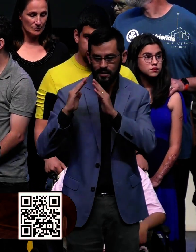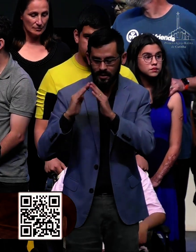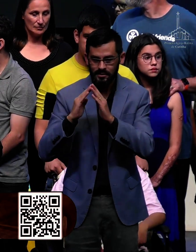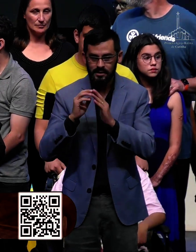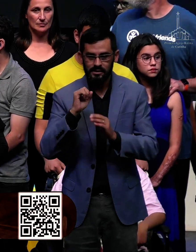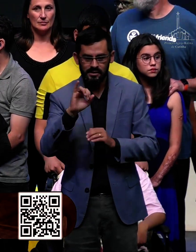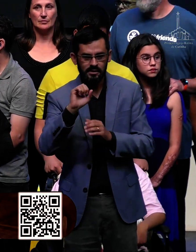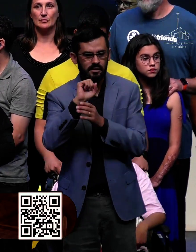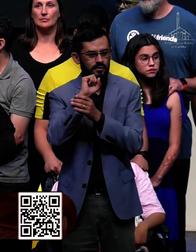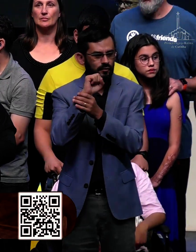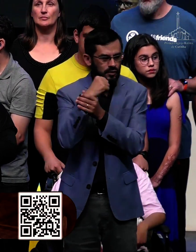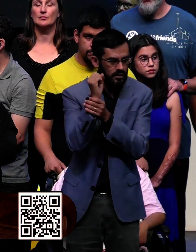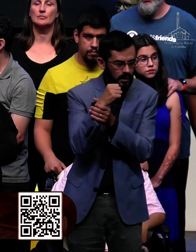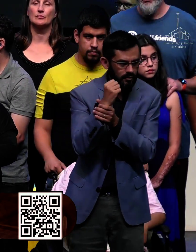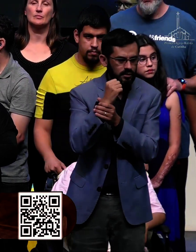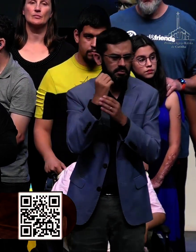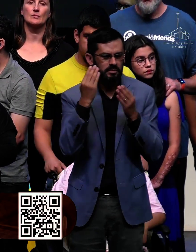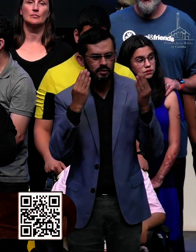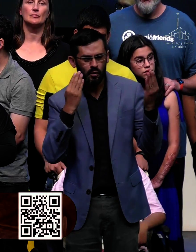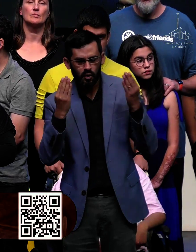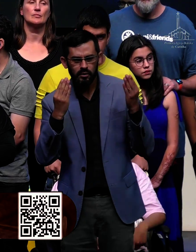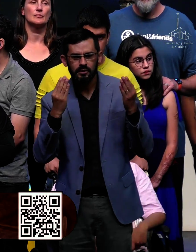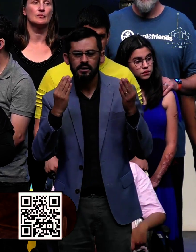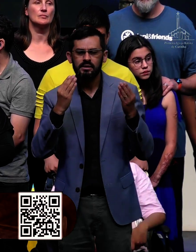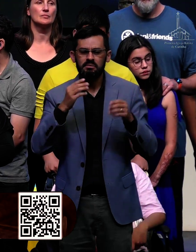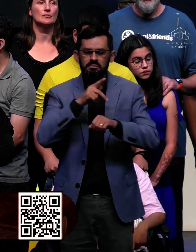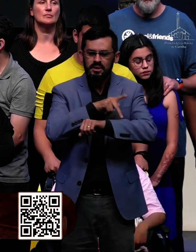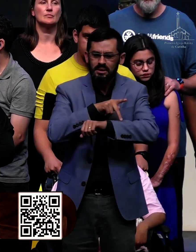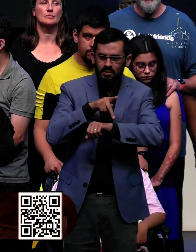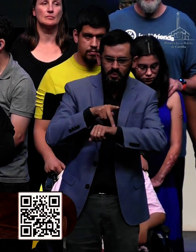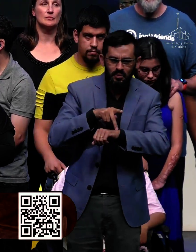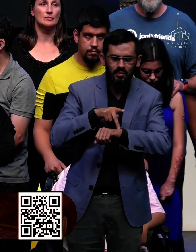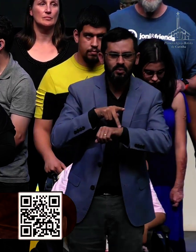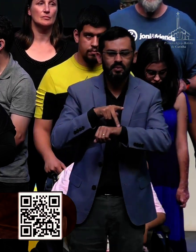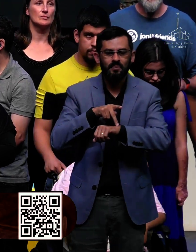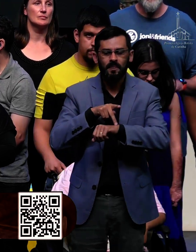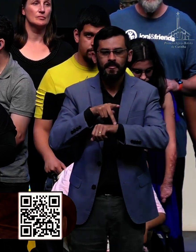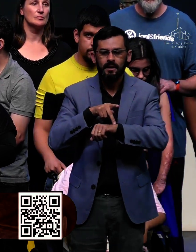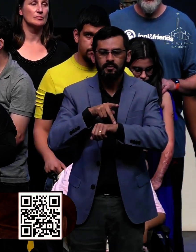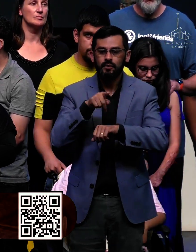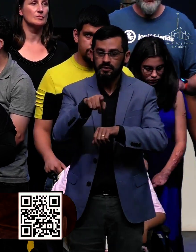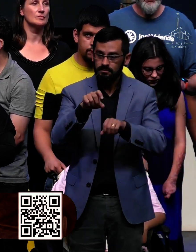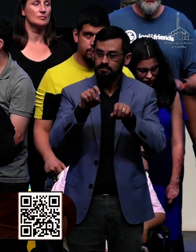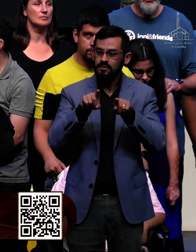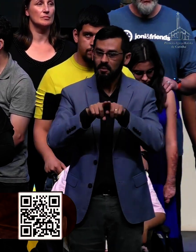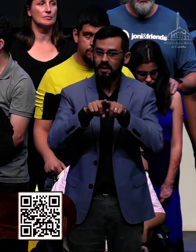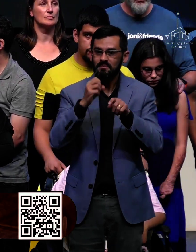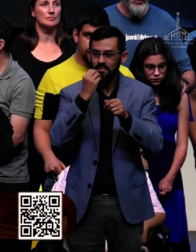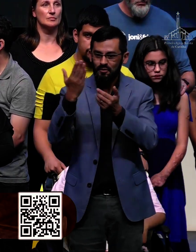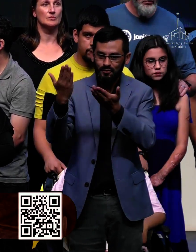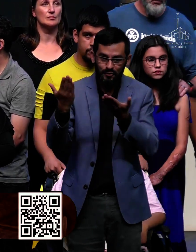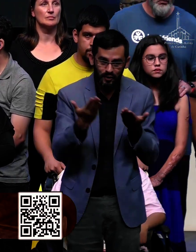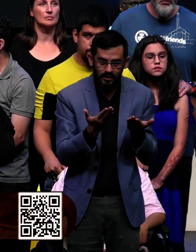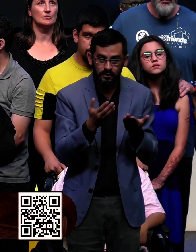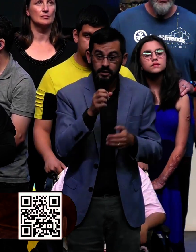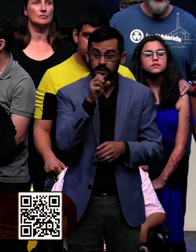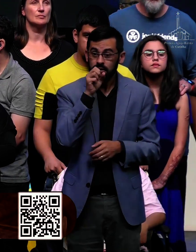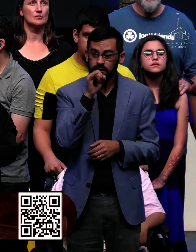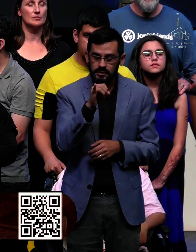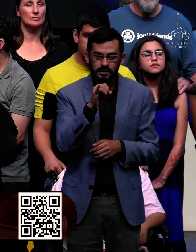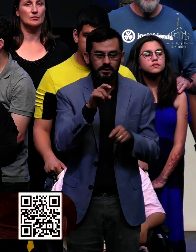você é fisioterapeuta, psicólogo, psicopedagogo, você é muito bem-vindo. Se você